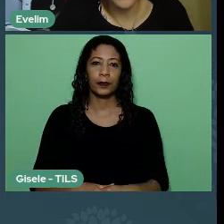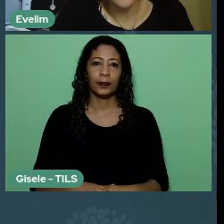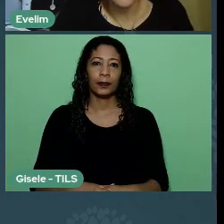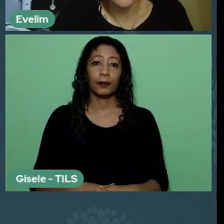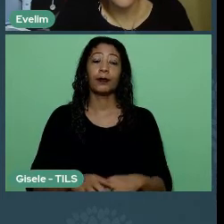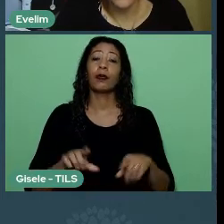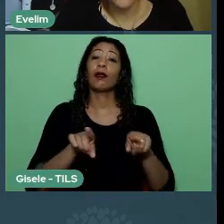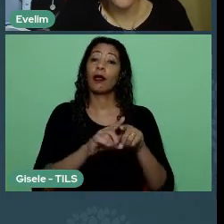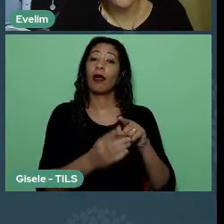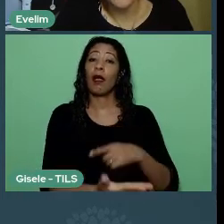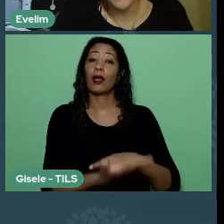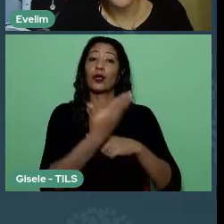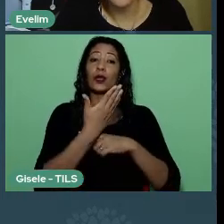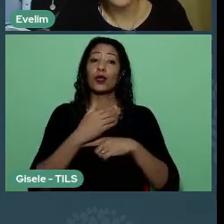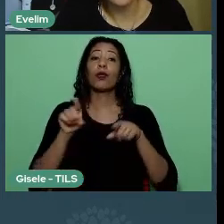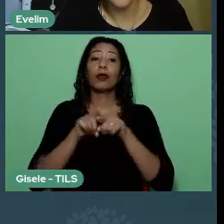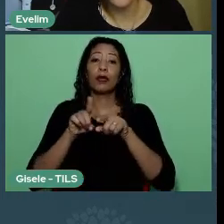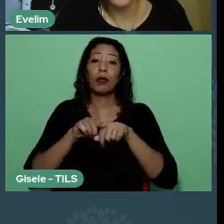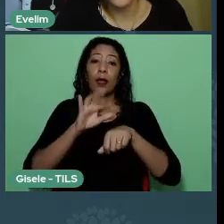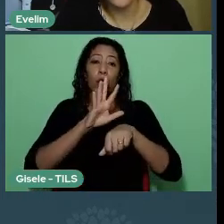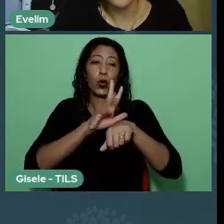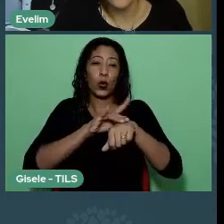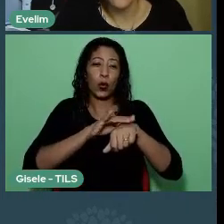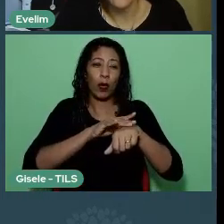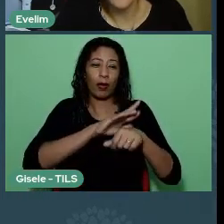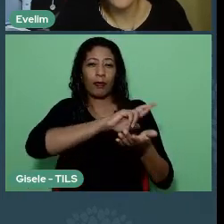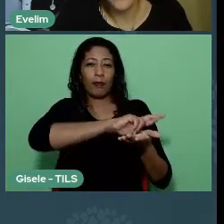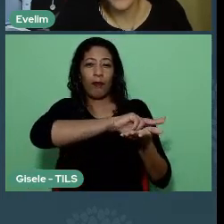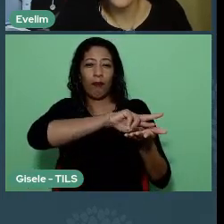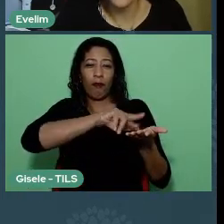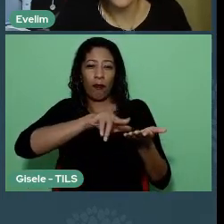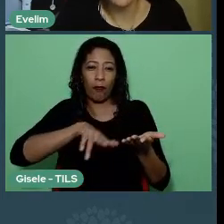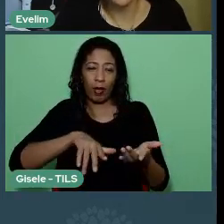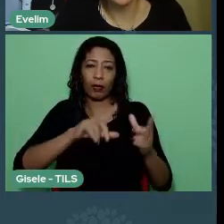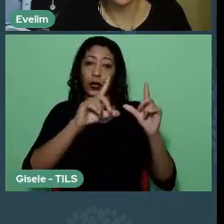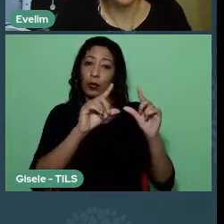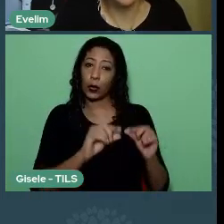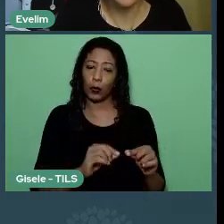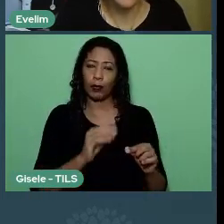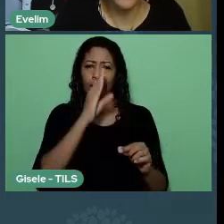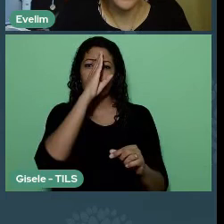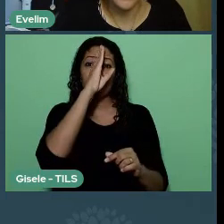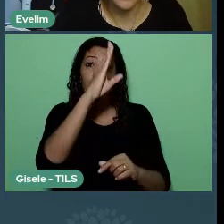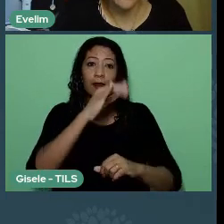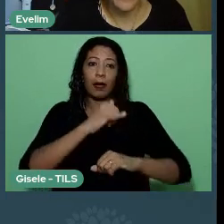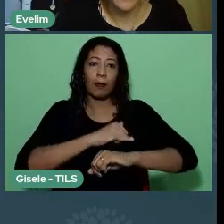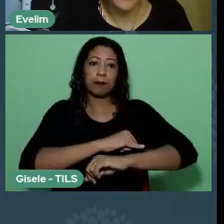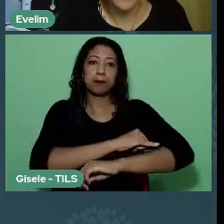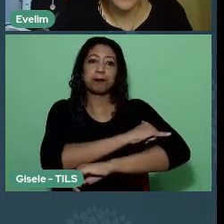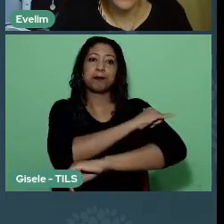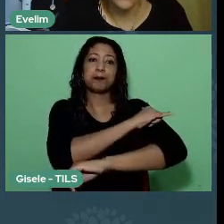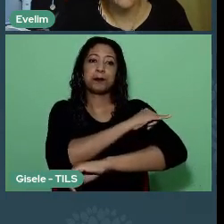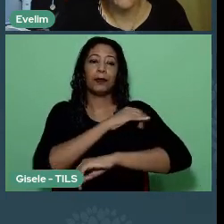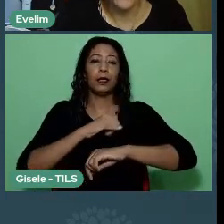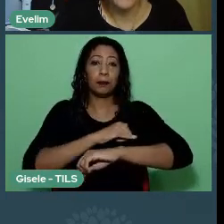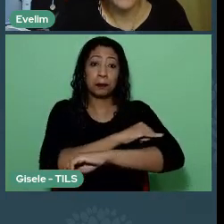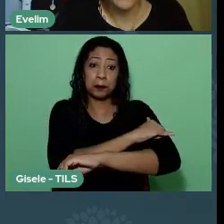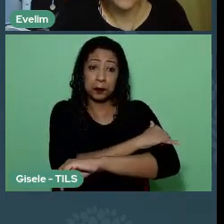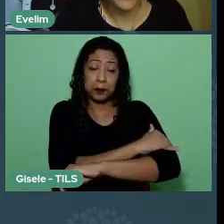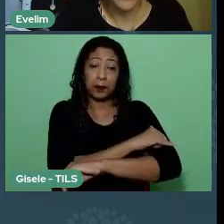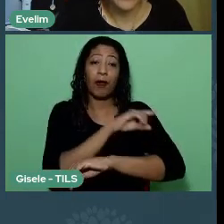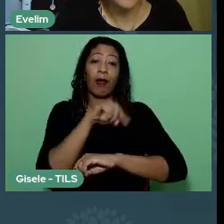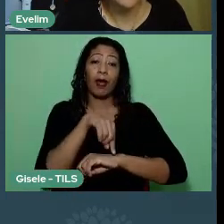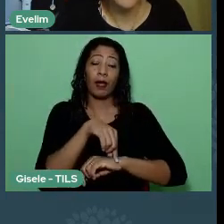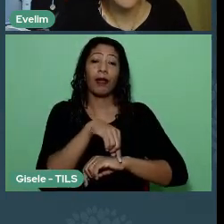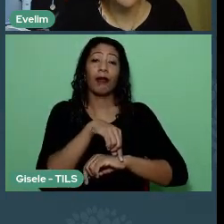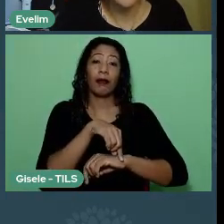Traz também redução de comorbidade, principalmente na questão da obesidade, que é um agravante para o controle